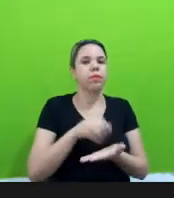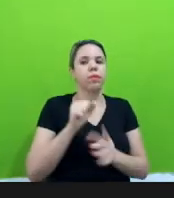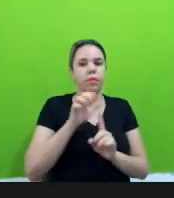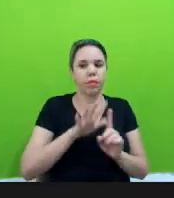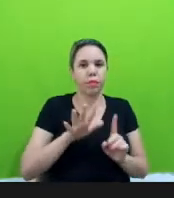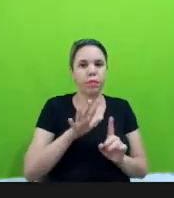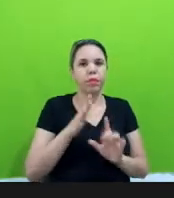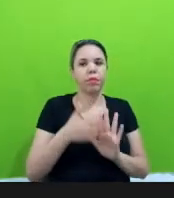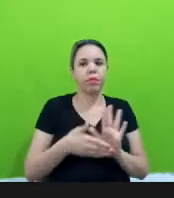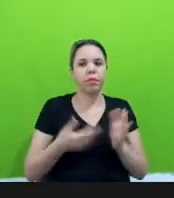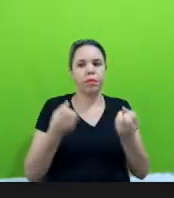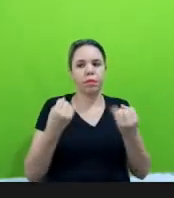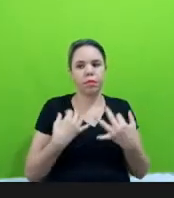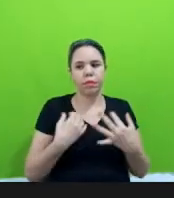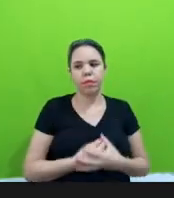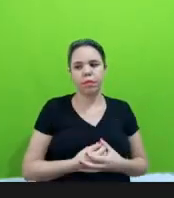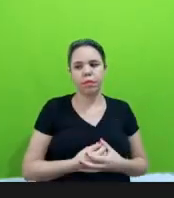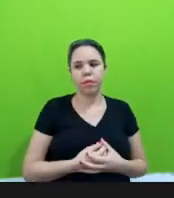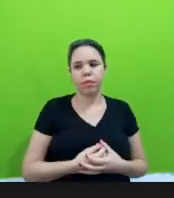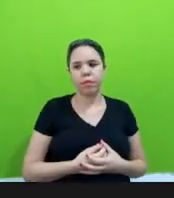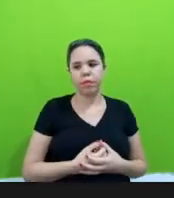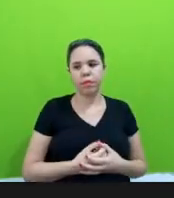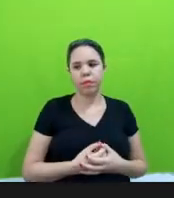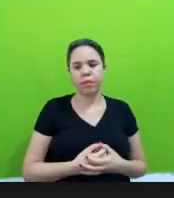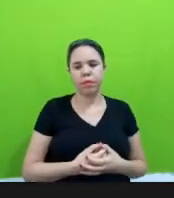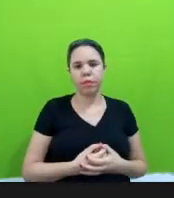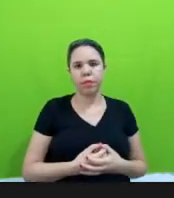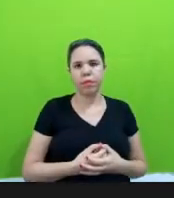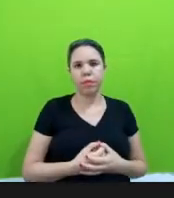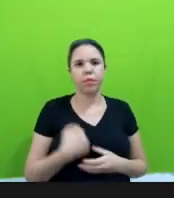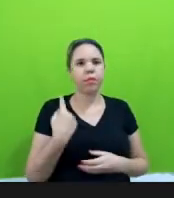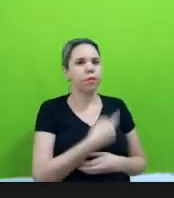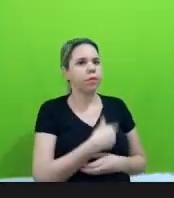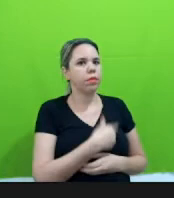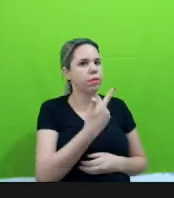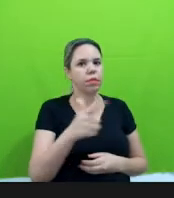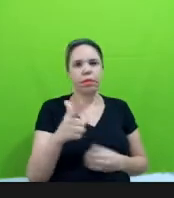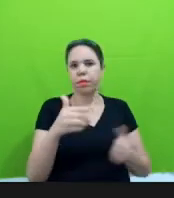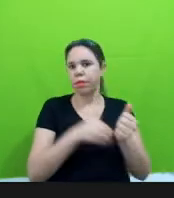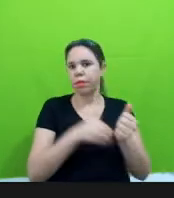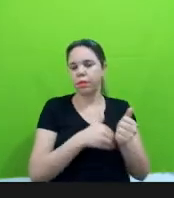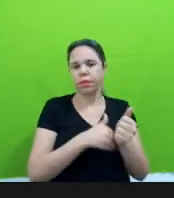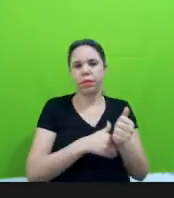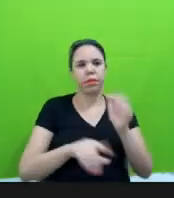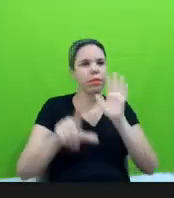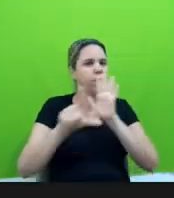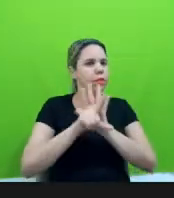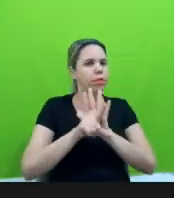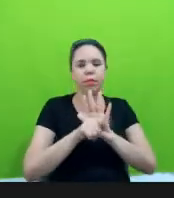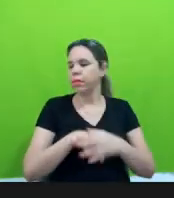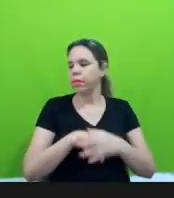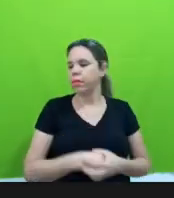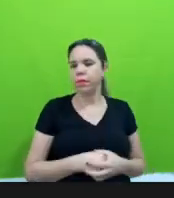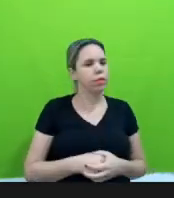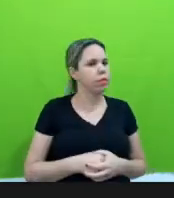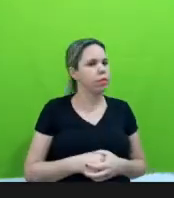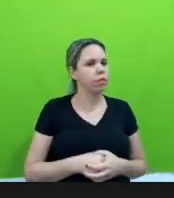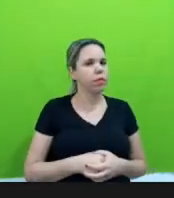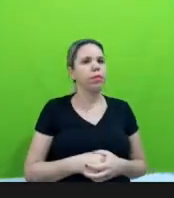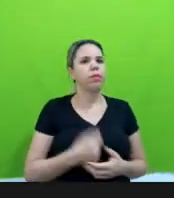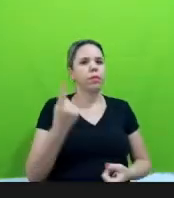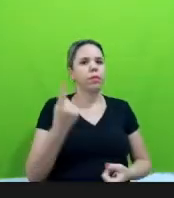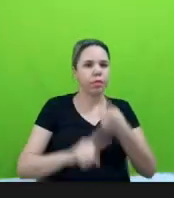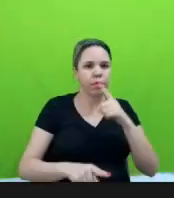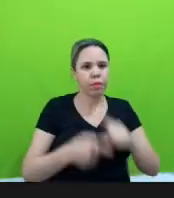Né, então, a gente não tem o sigilo na lei de acesso à informação, né, e de acordo com o entendimento